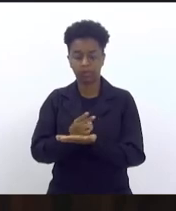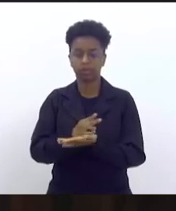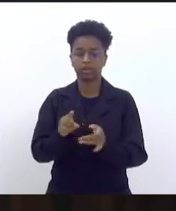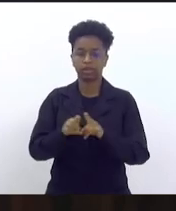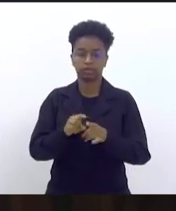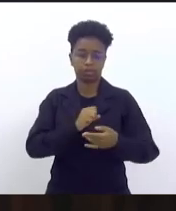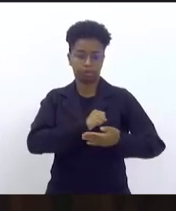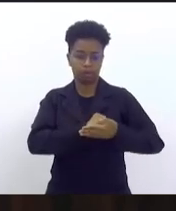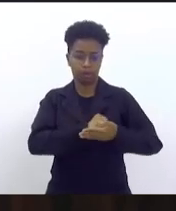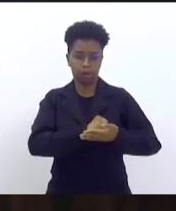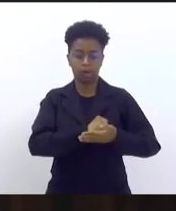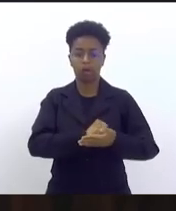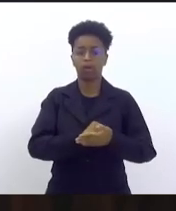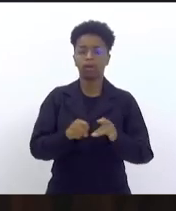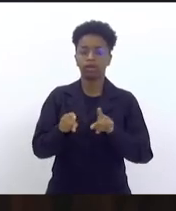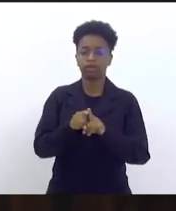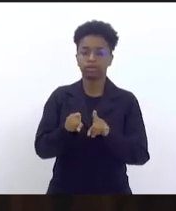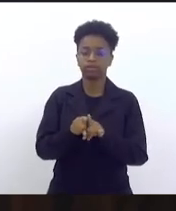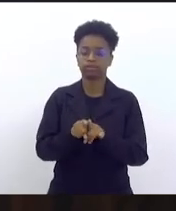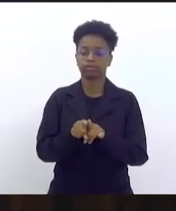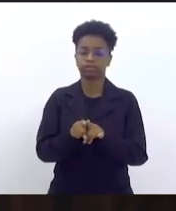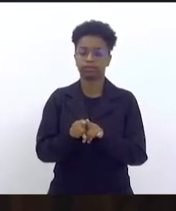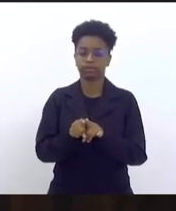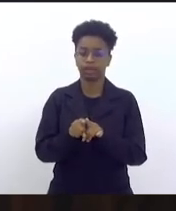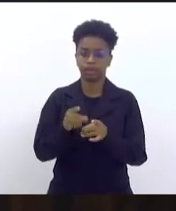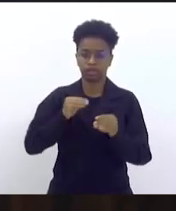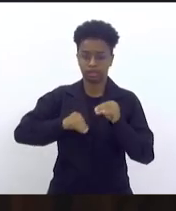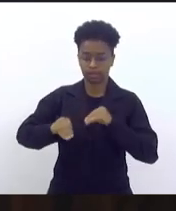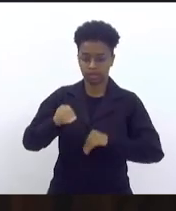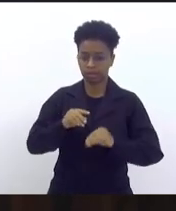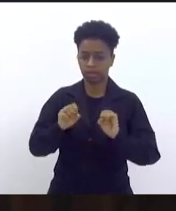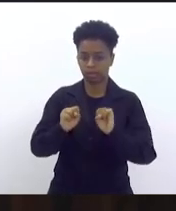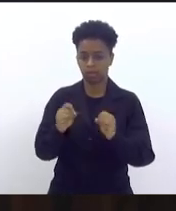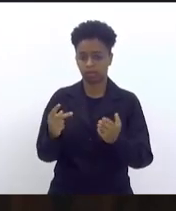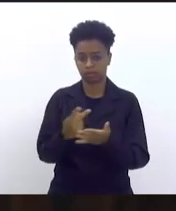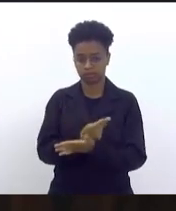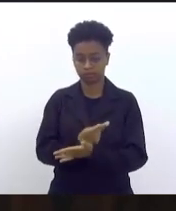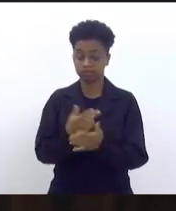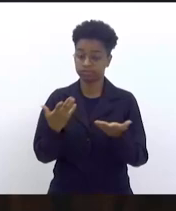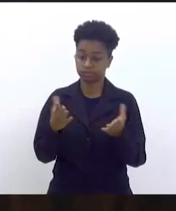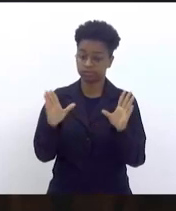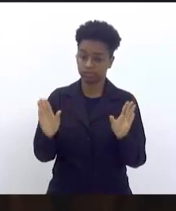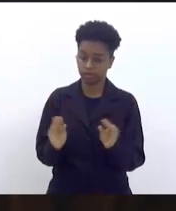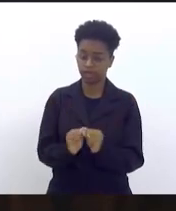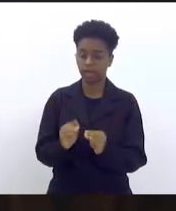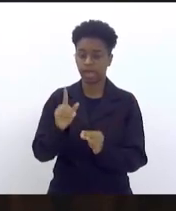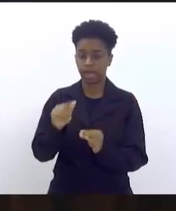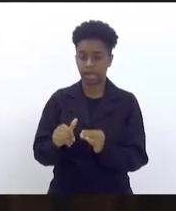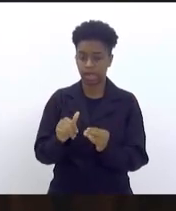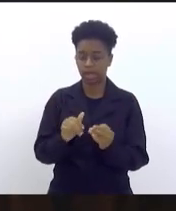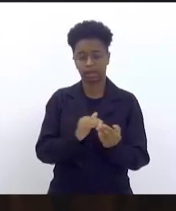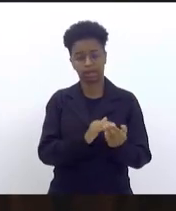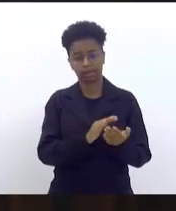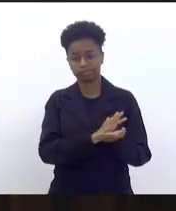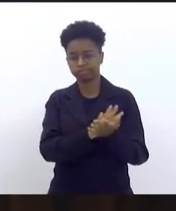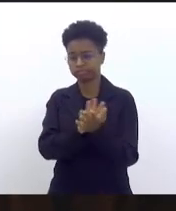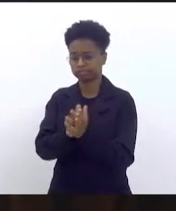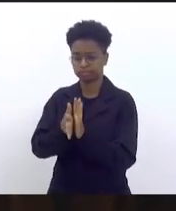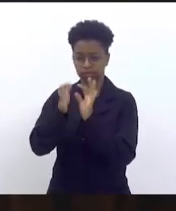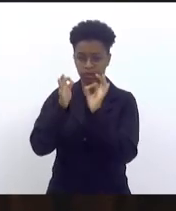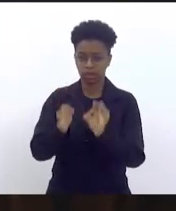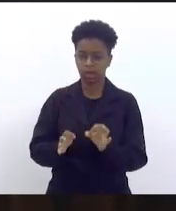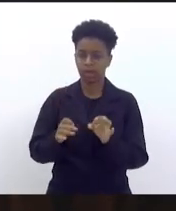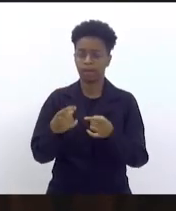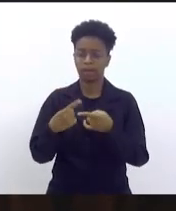taquicardíacos é a Psicose a depressão resumindo é uma tragédia o